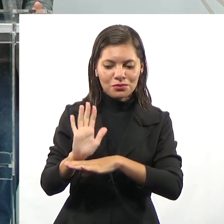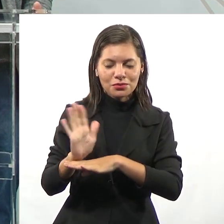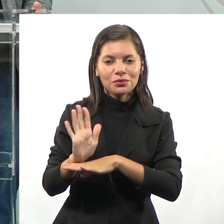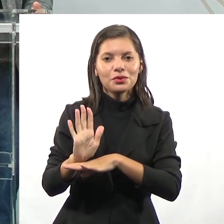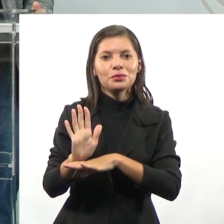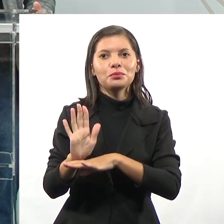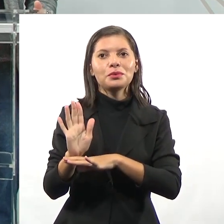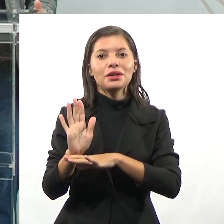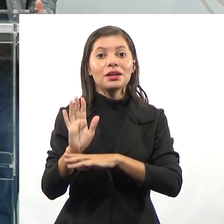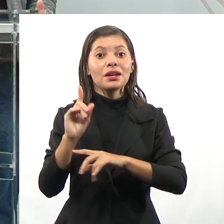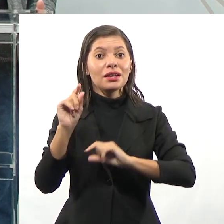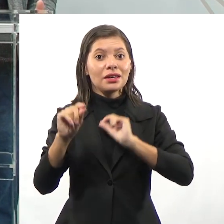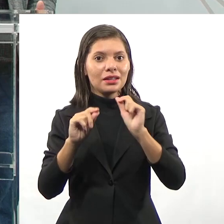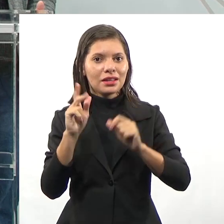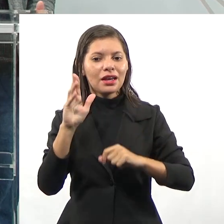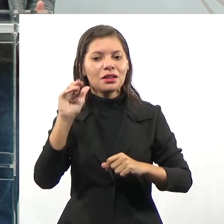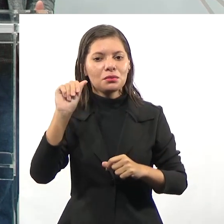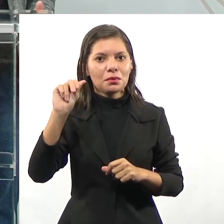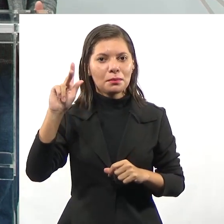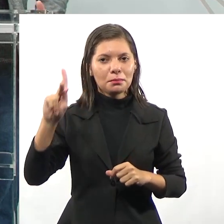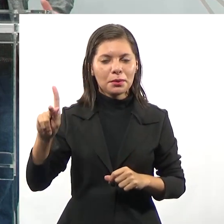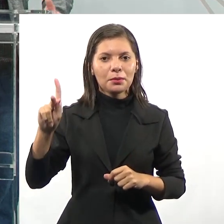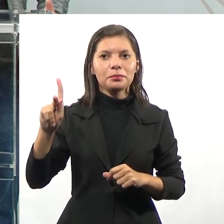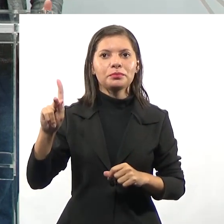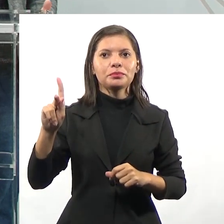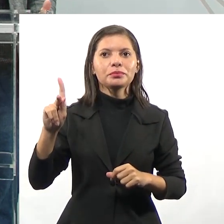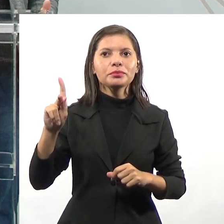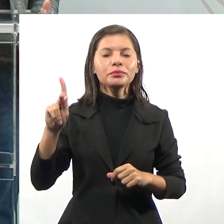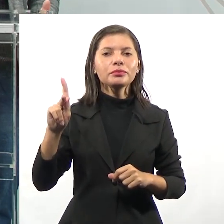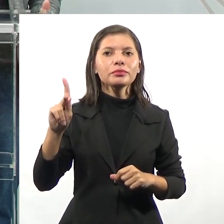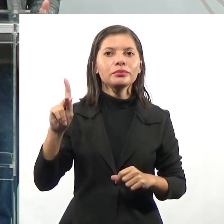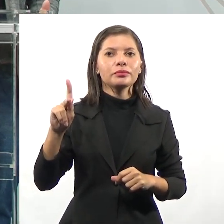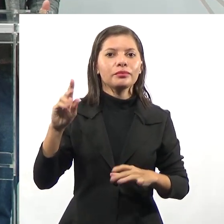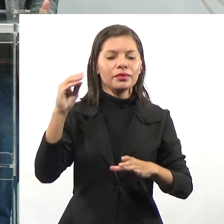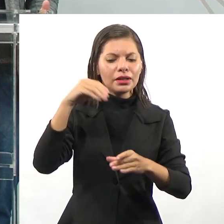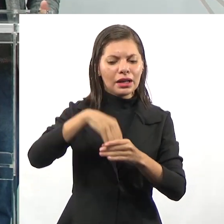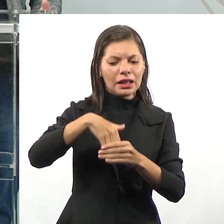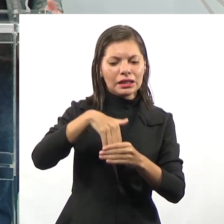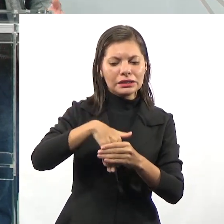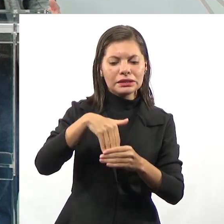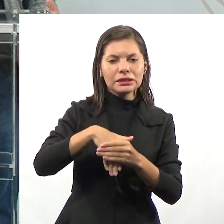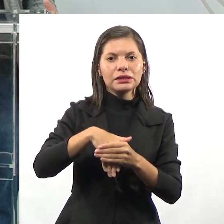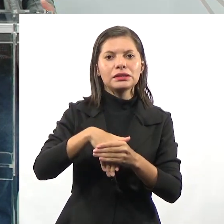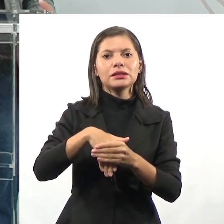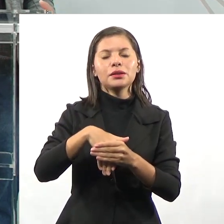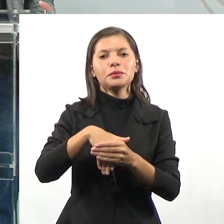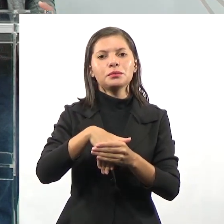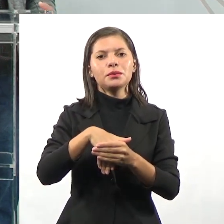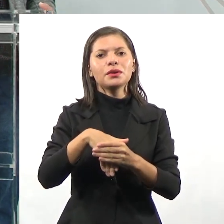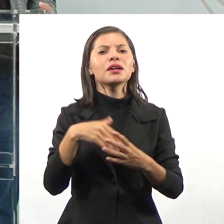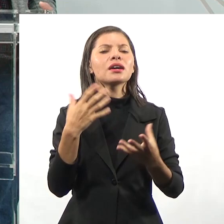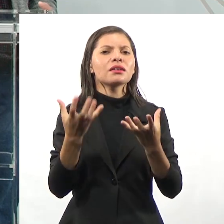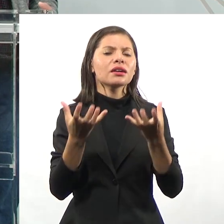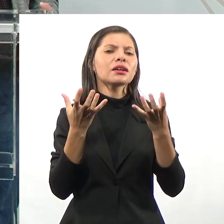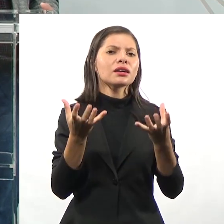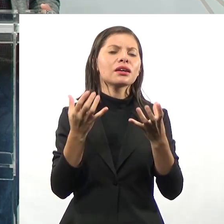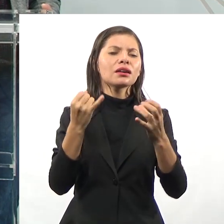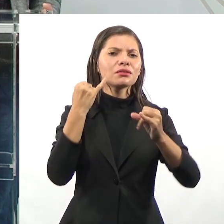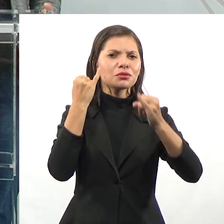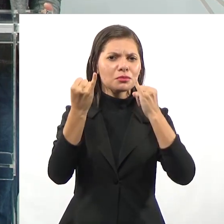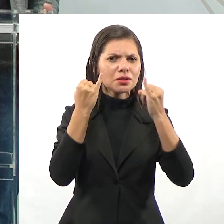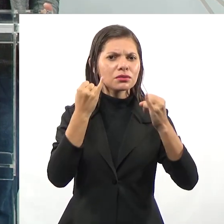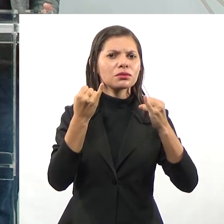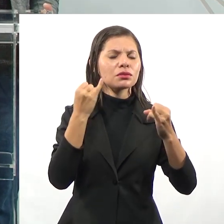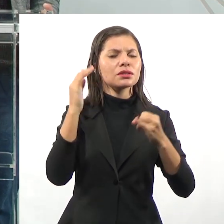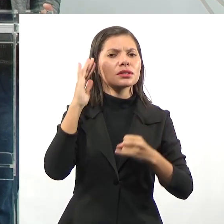Privacidade Hackeada, que conta um pouquinho sobre o escândalo da Cambridge Analytica na eleição dos Estados Unidos. Eu quero saber